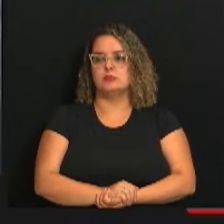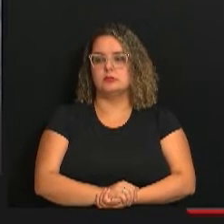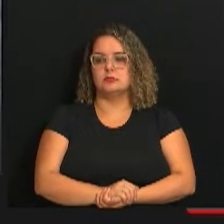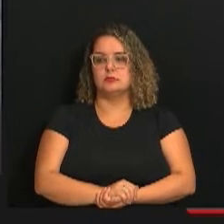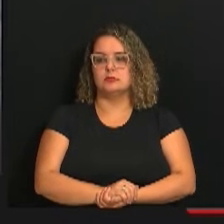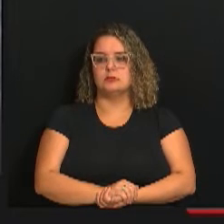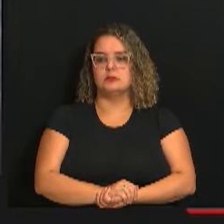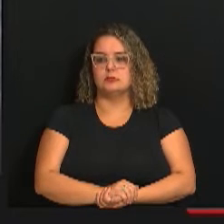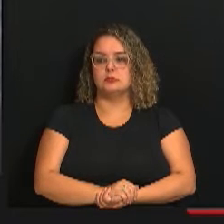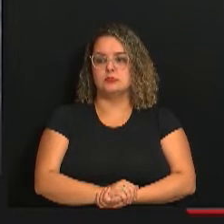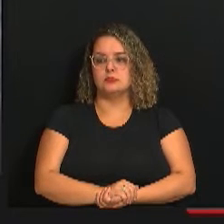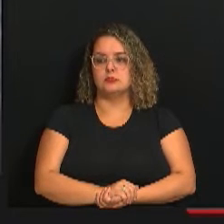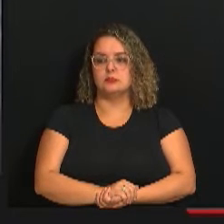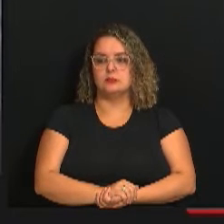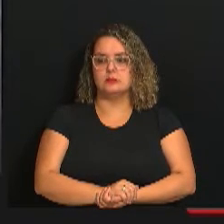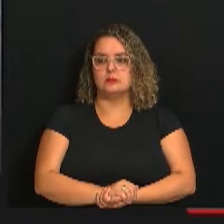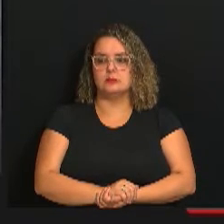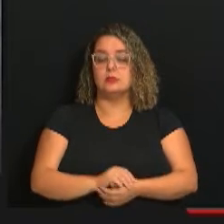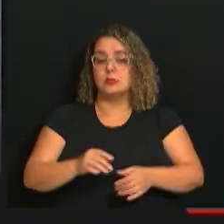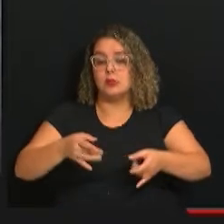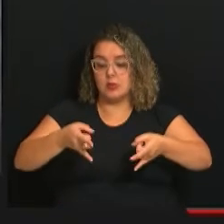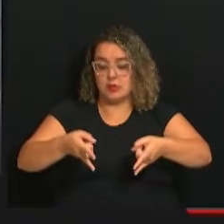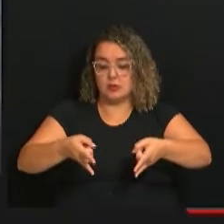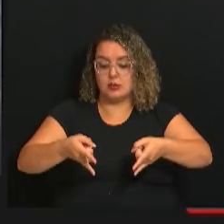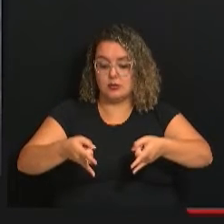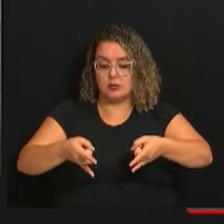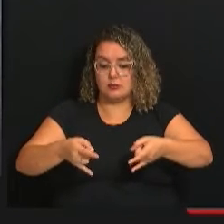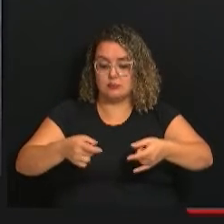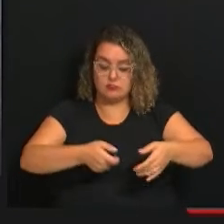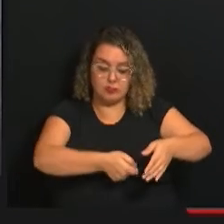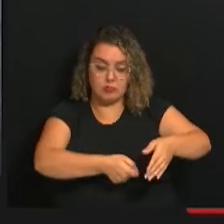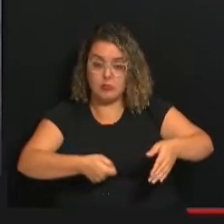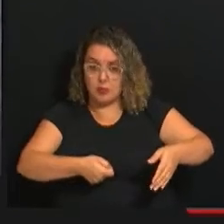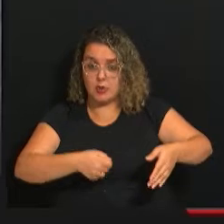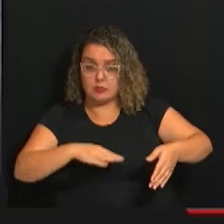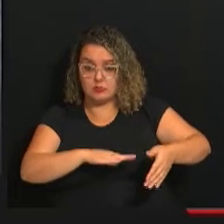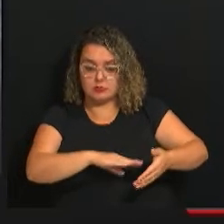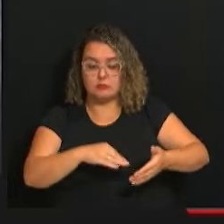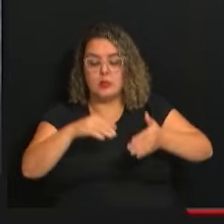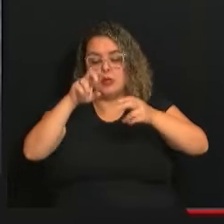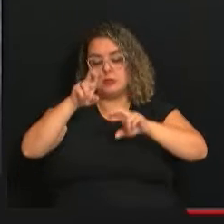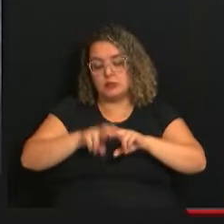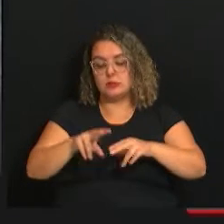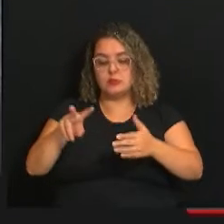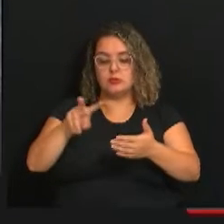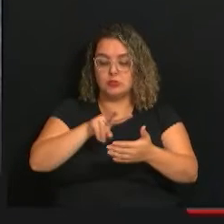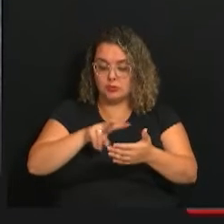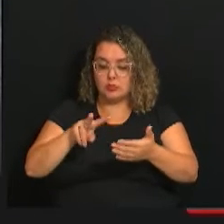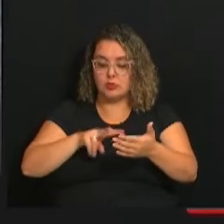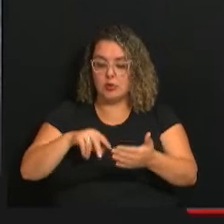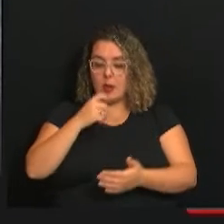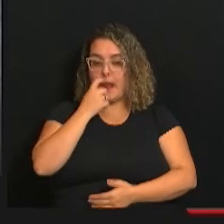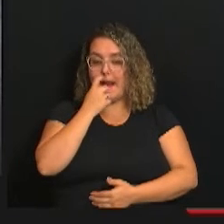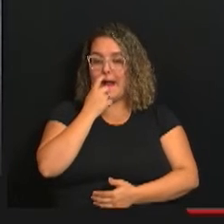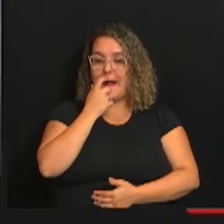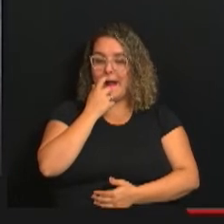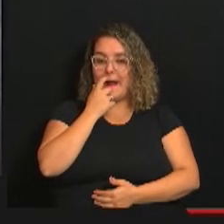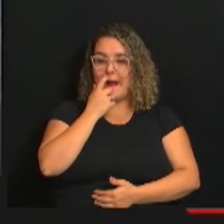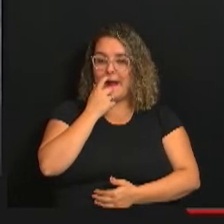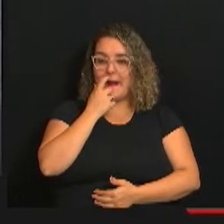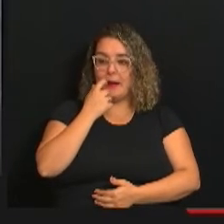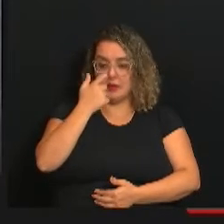muito doloroso, sabe, Gabriel? Tocar naquele livro novamente e